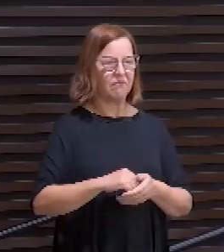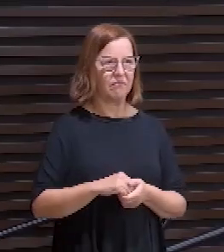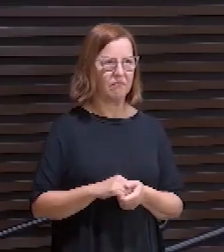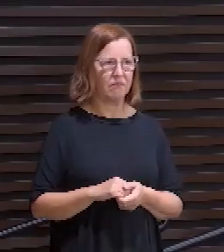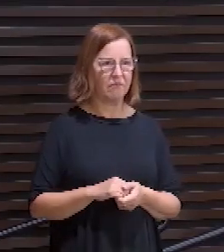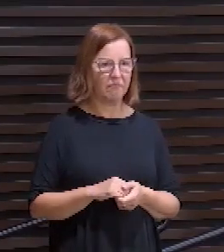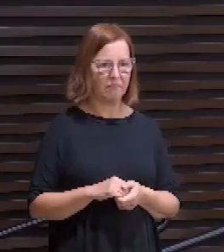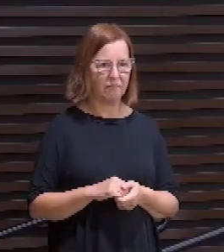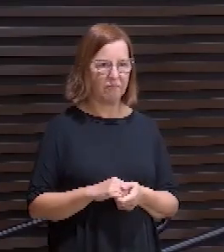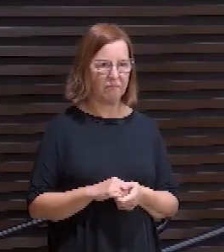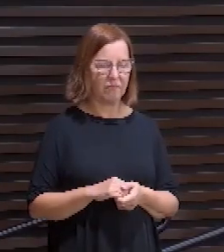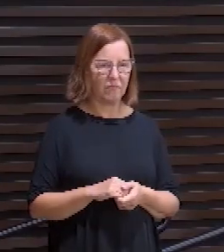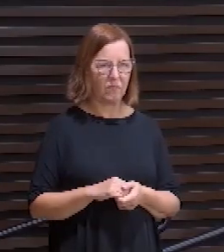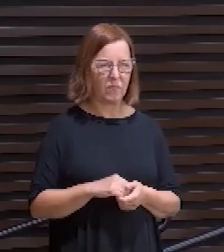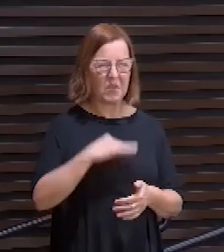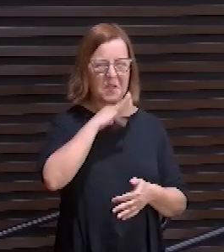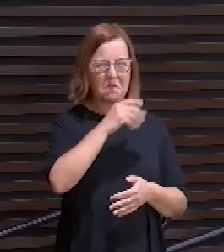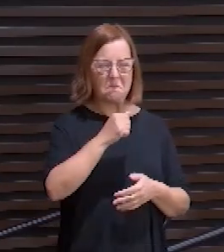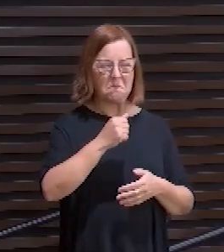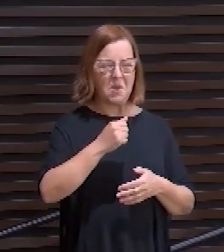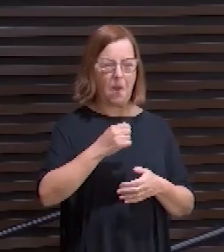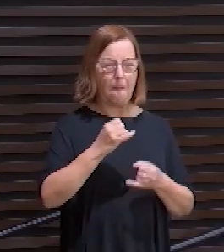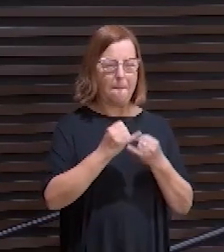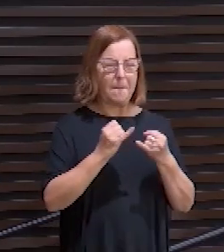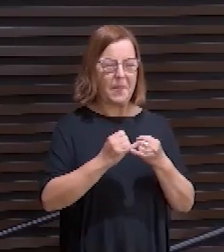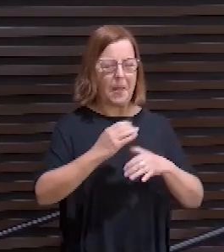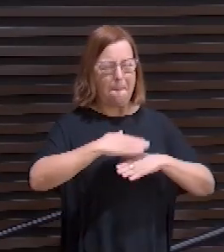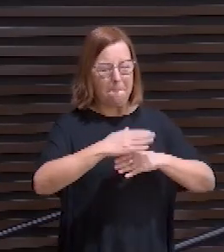Parecia mais robusto do que os seus companheiros.